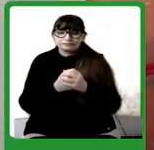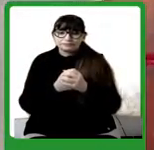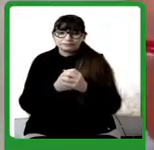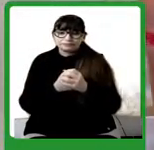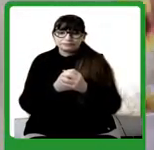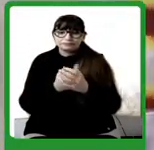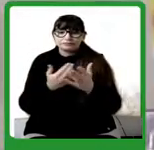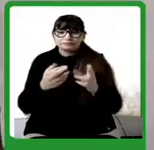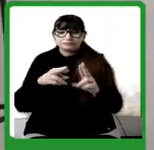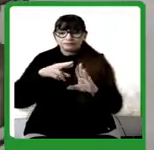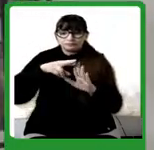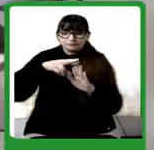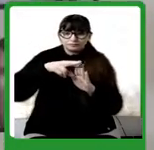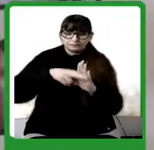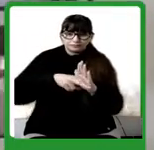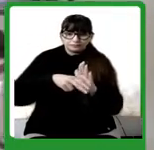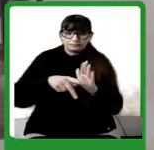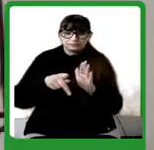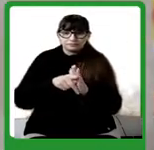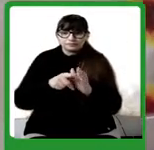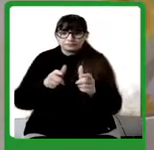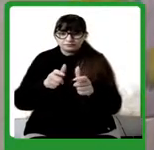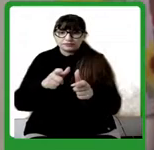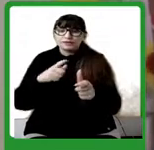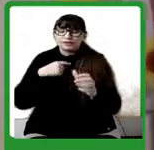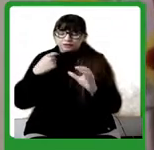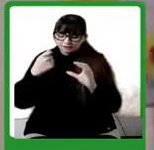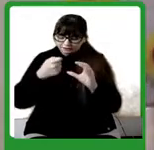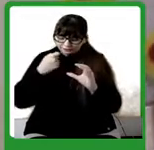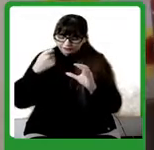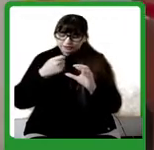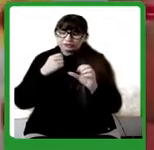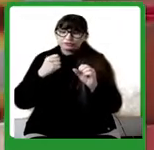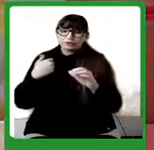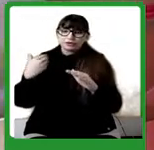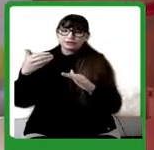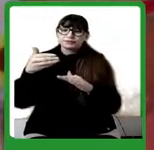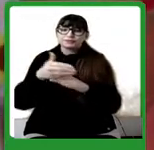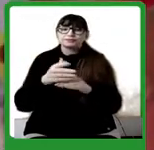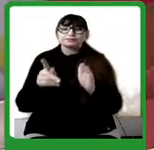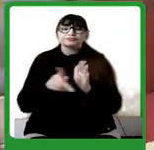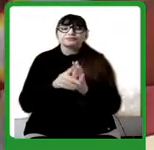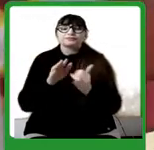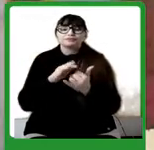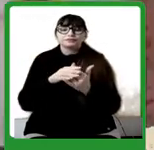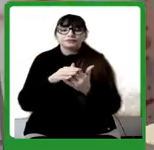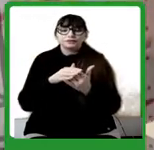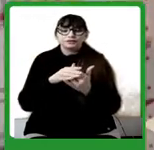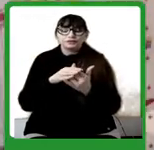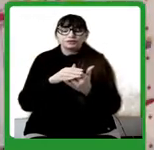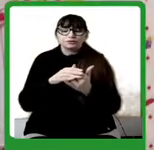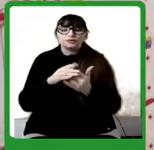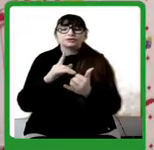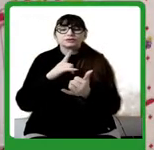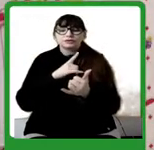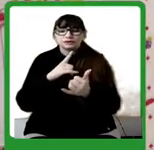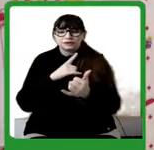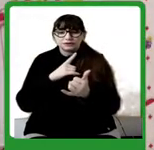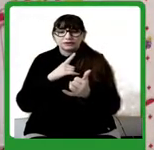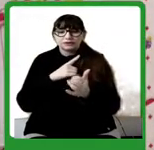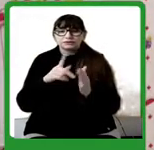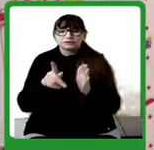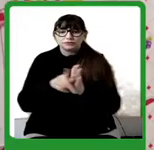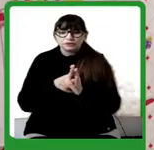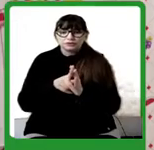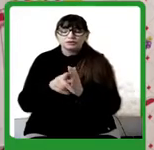da bolacha pintada? Tem um vídeo, querida, é só tu ir lá no YouTube do Badinho lá, que é